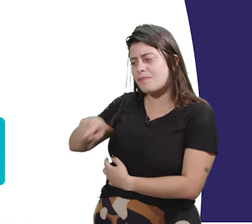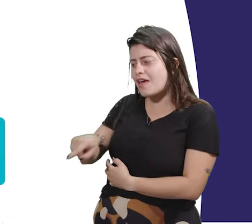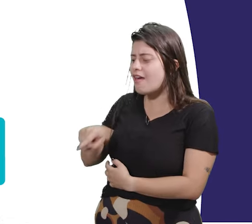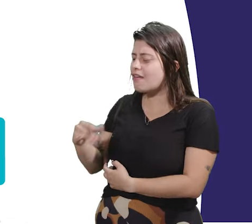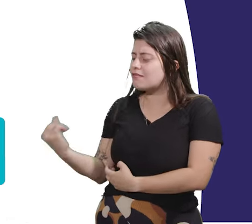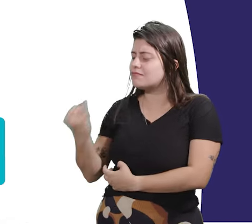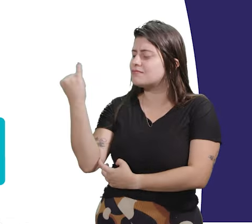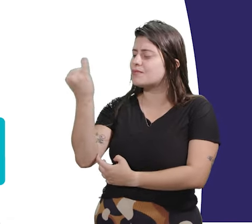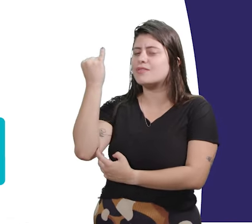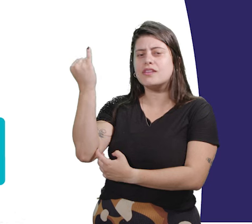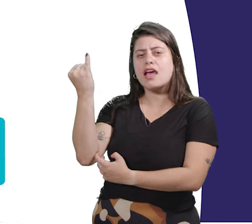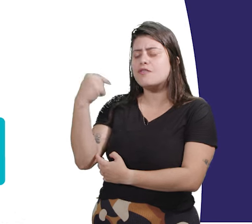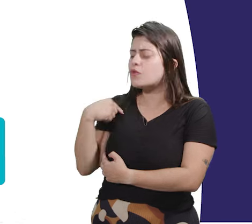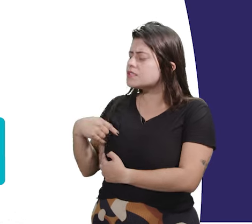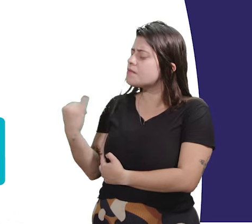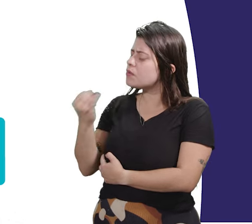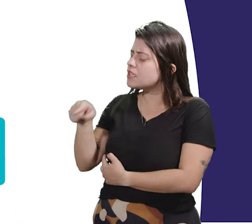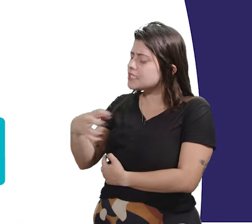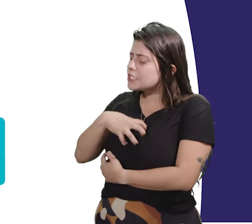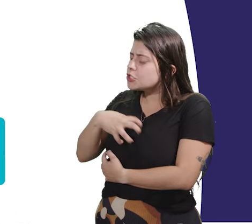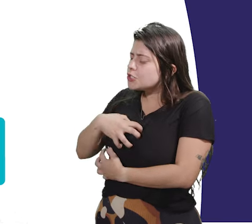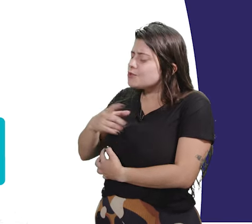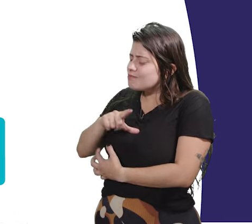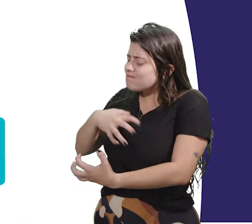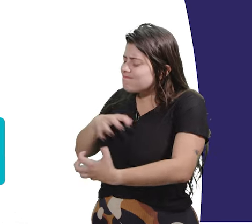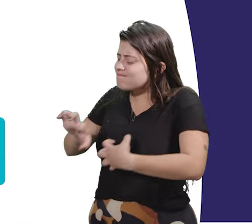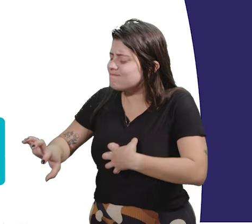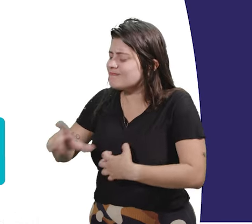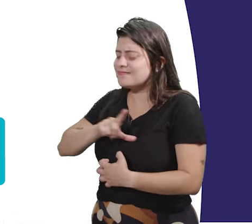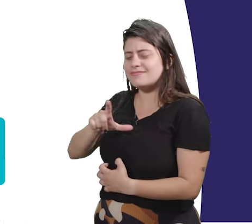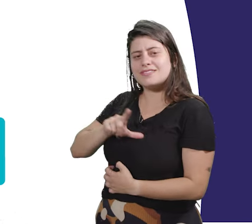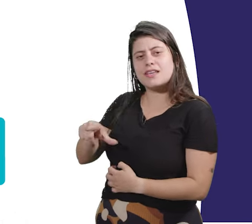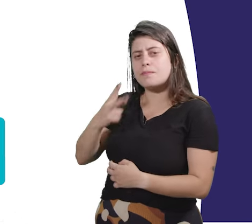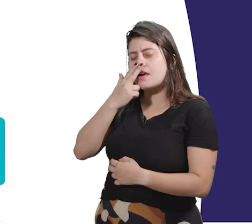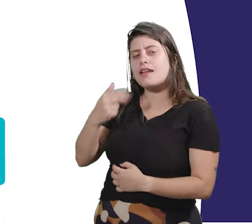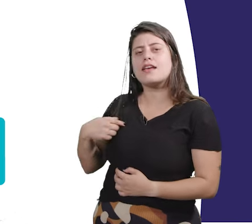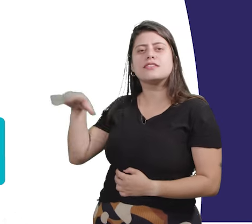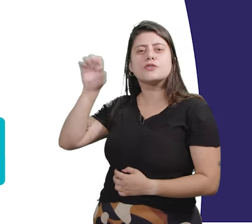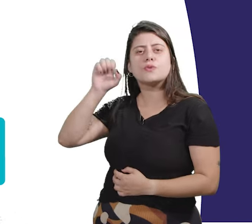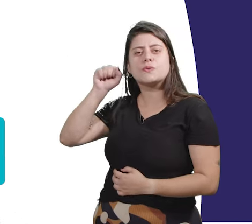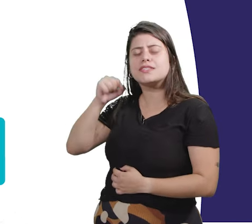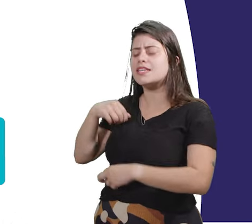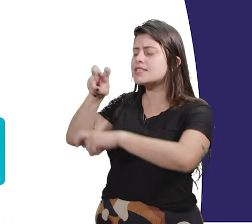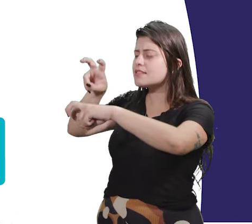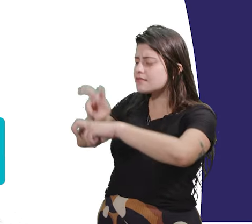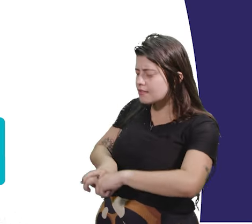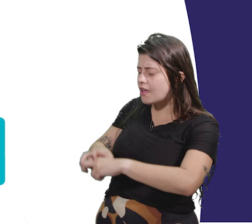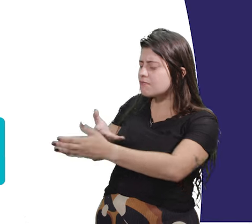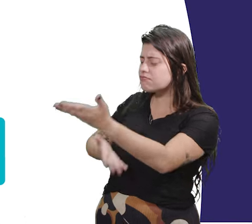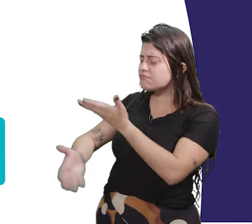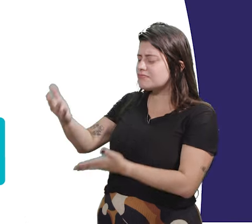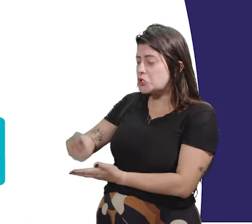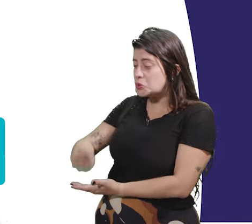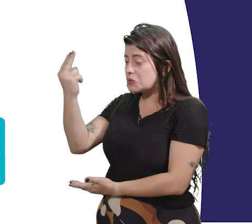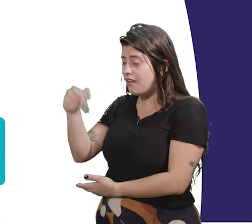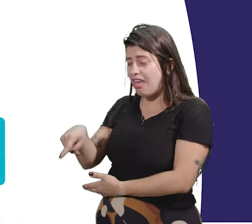os sentimentos dessa criança. Requer o quê? Uma escuta ativa, uma escuta sem julgamento, uma